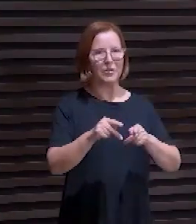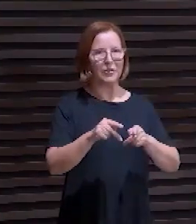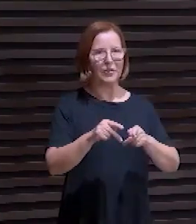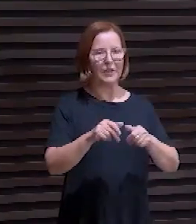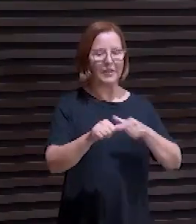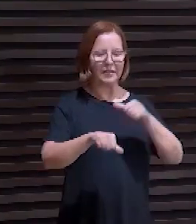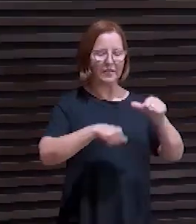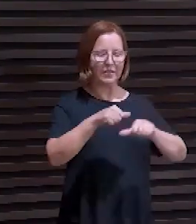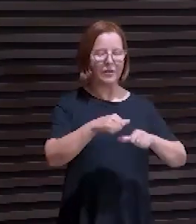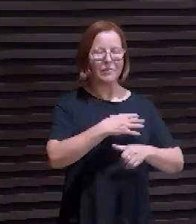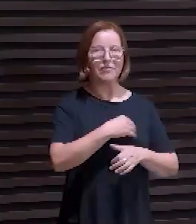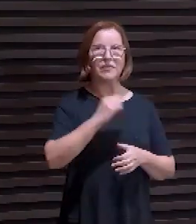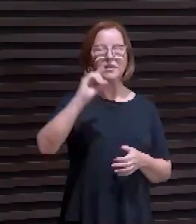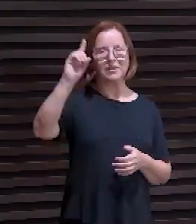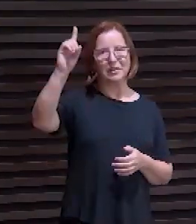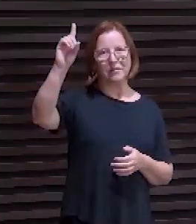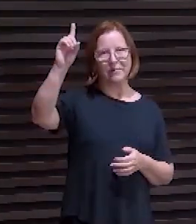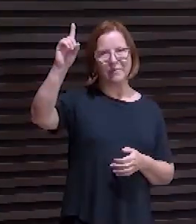Deus.